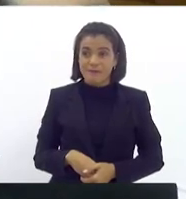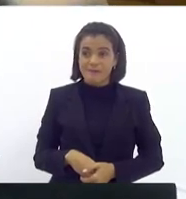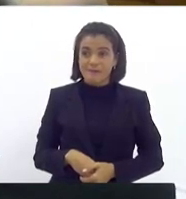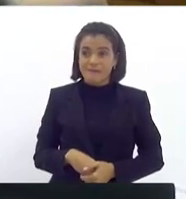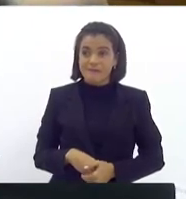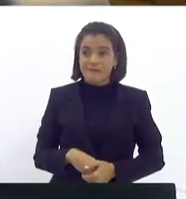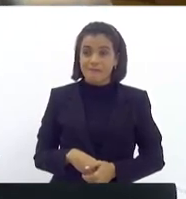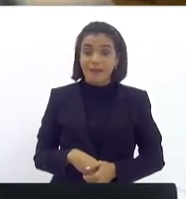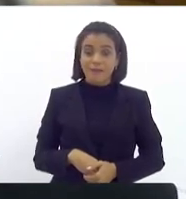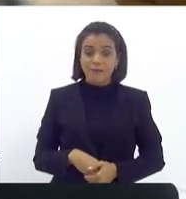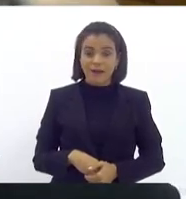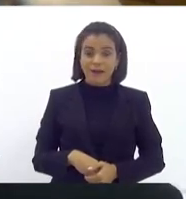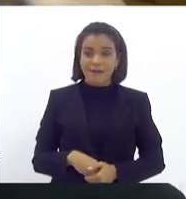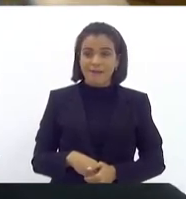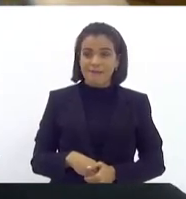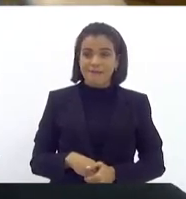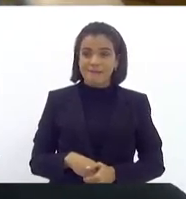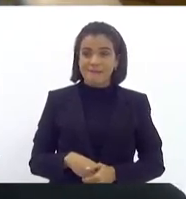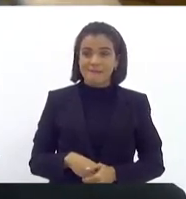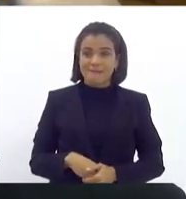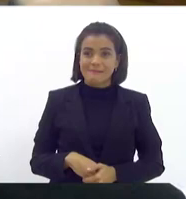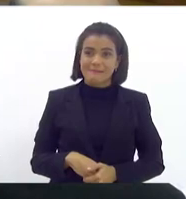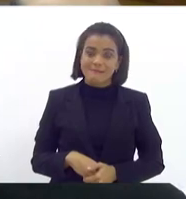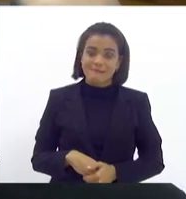solicito a Vossa Excelência